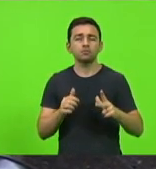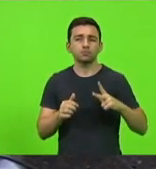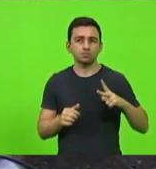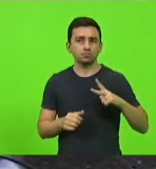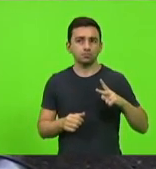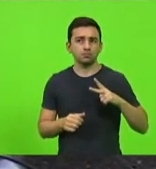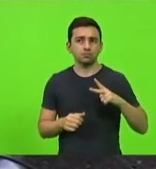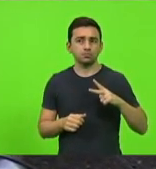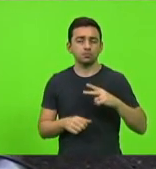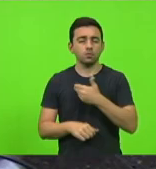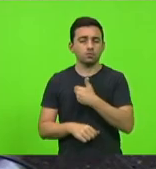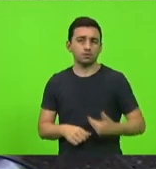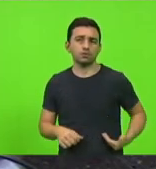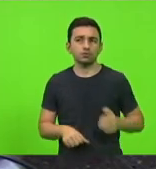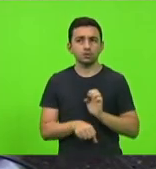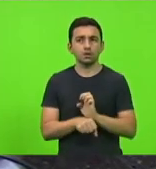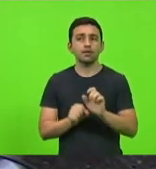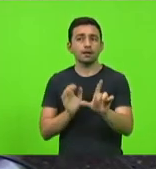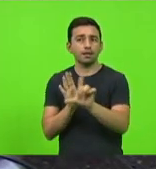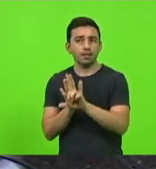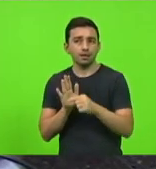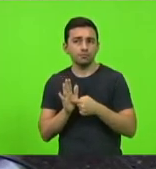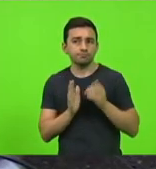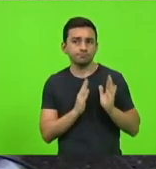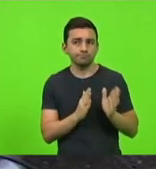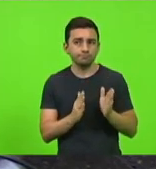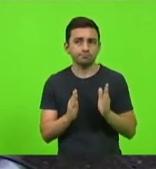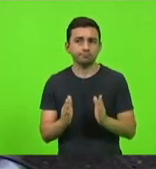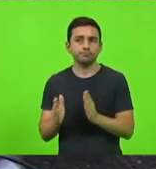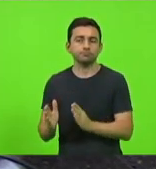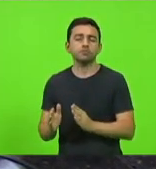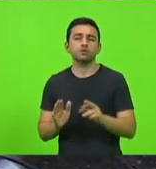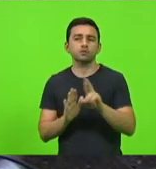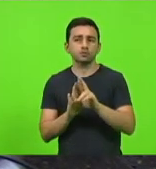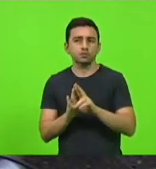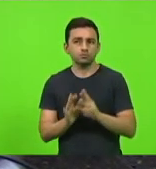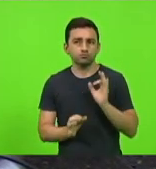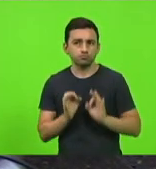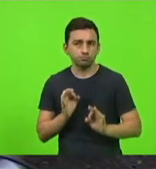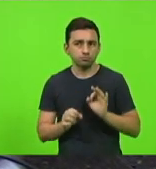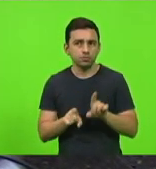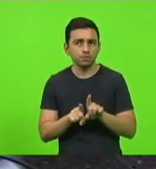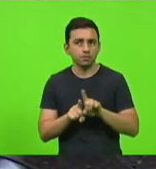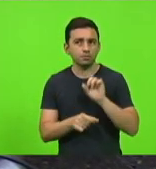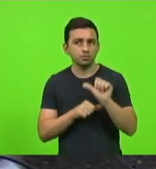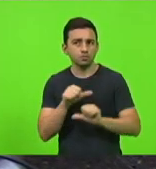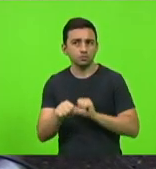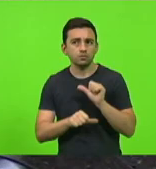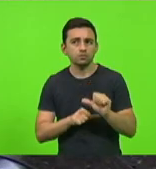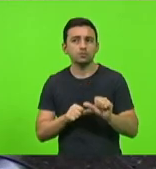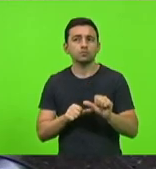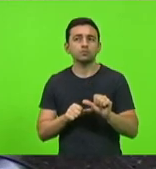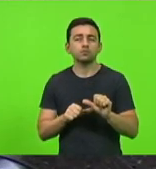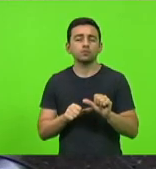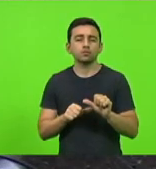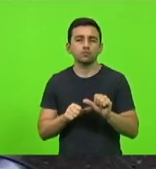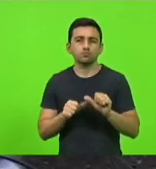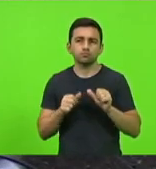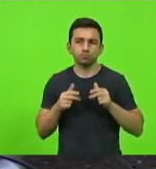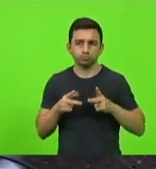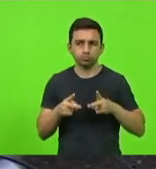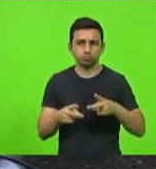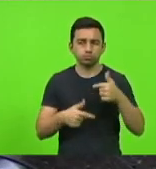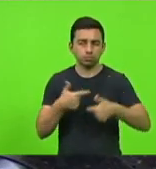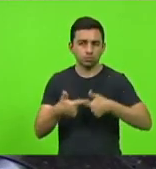Estado, as leis que disponham sobre a organização, o regime jurídico, a fixação ou modificação do efetivo da Polícia Militar ou Corpo de